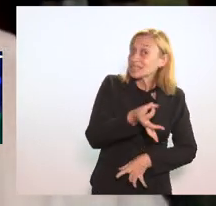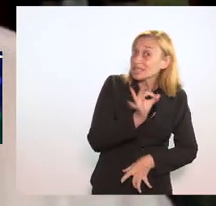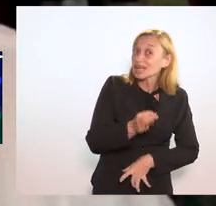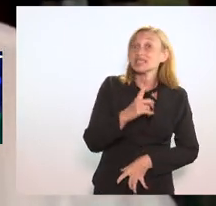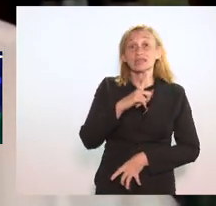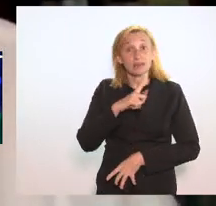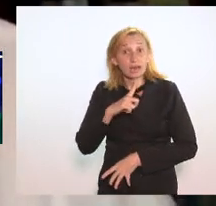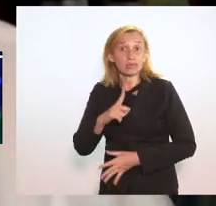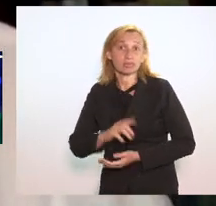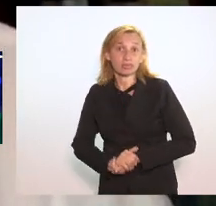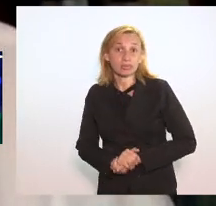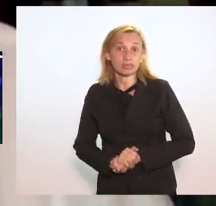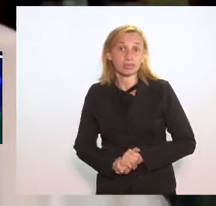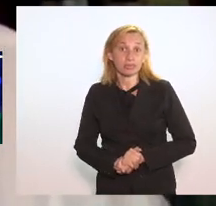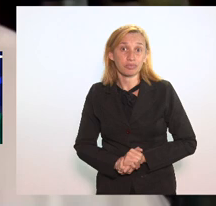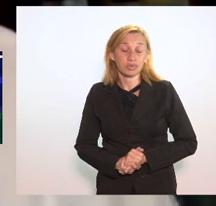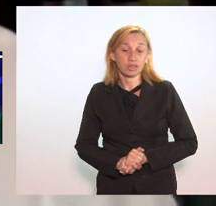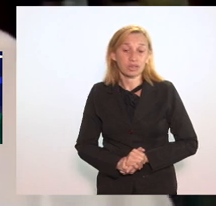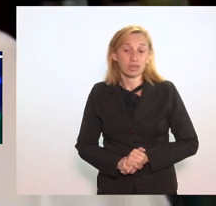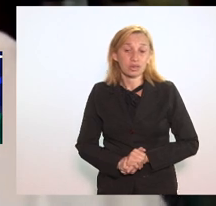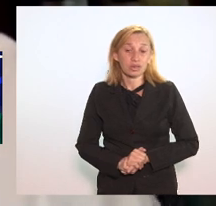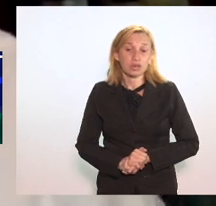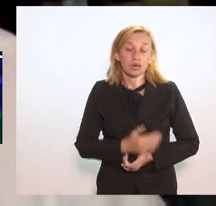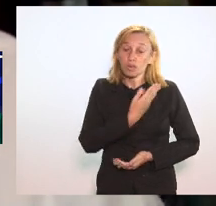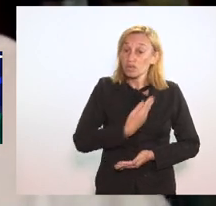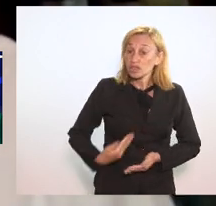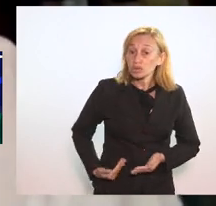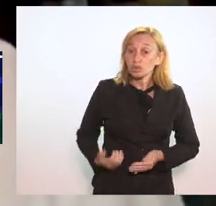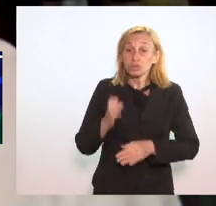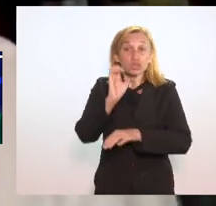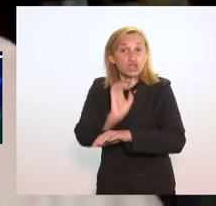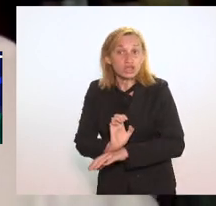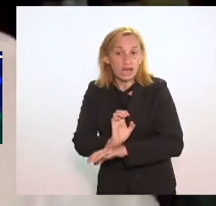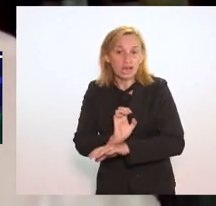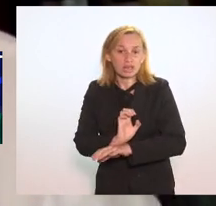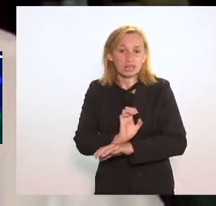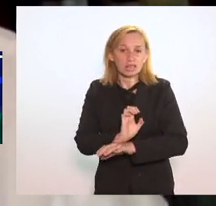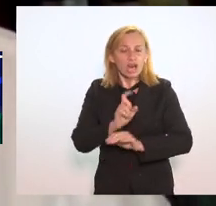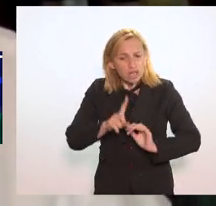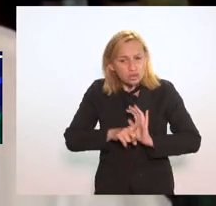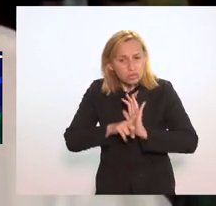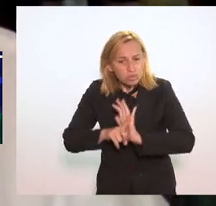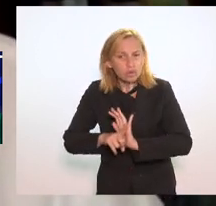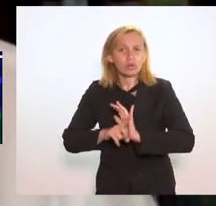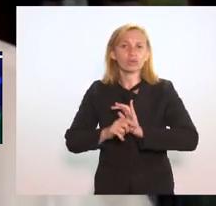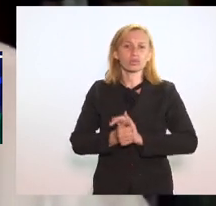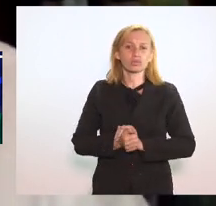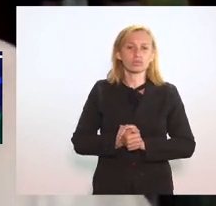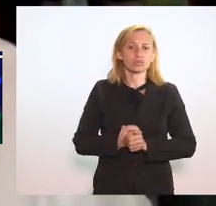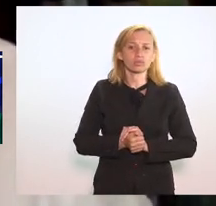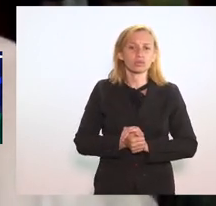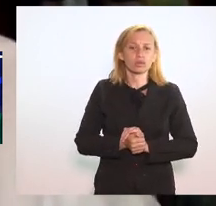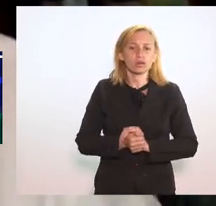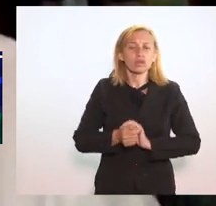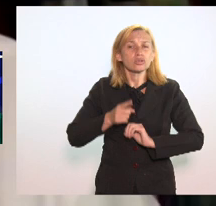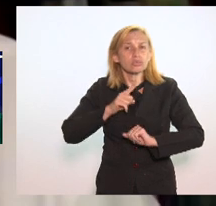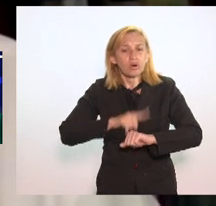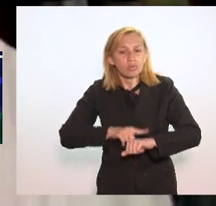certeza que governador do Estado teve a melhor das intenções quando